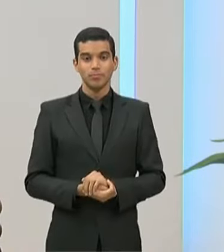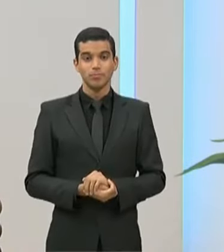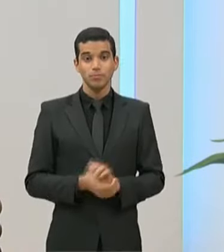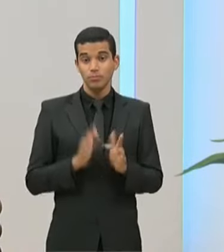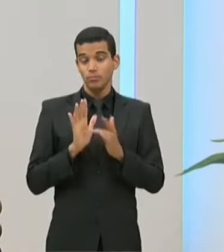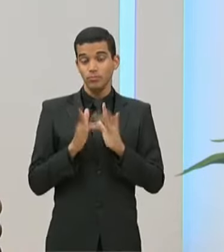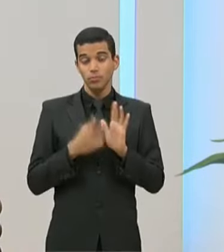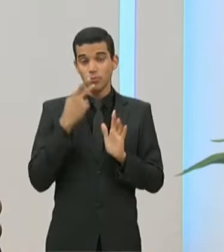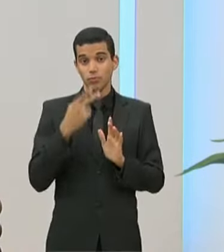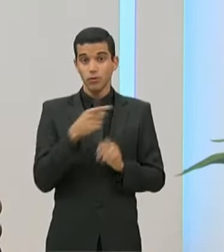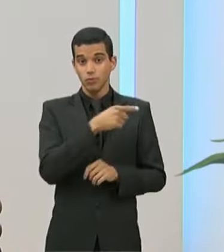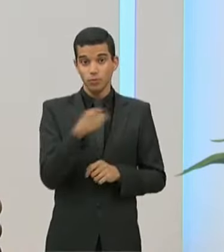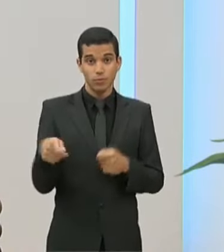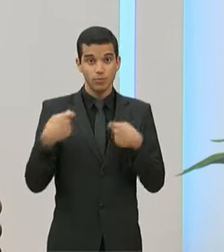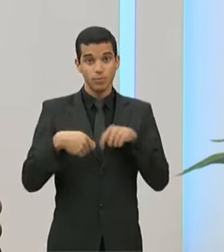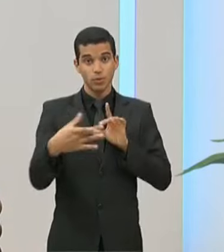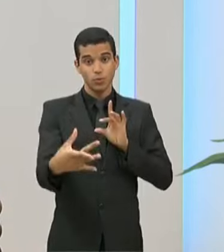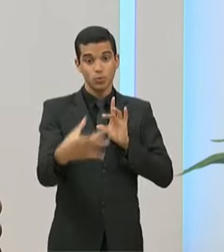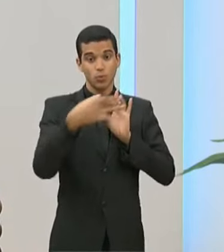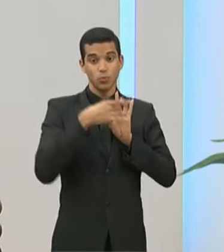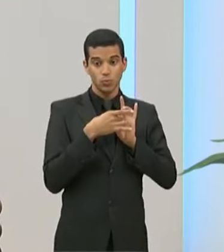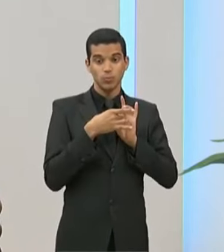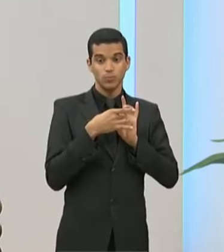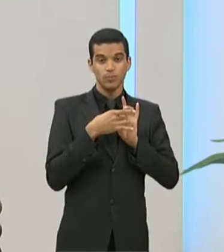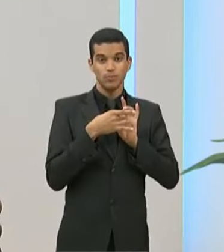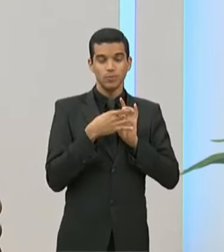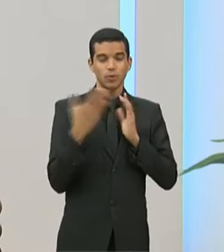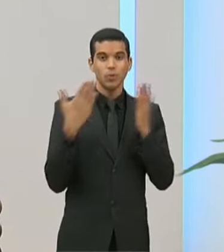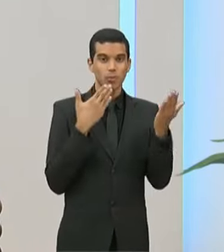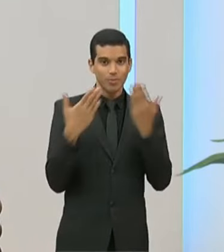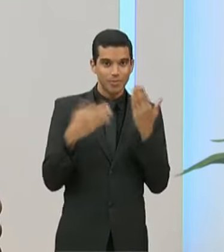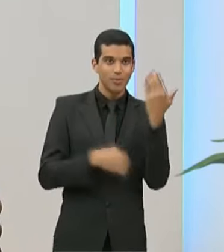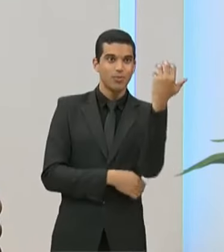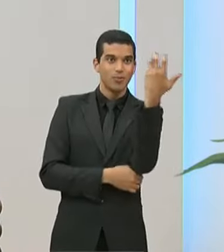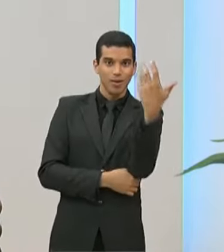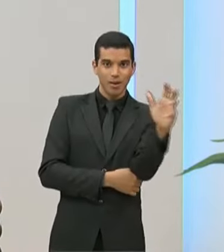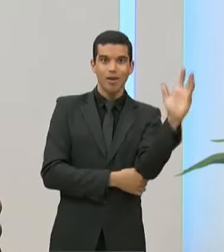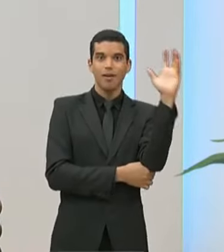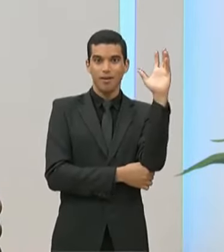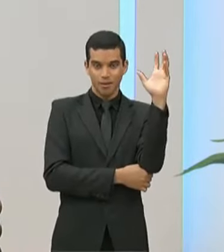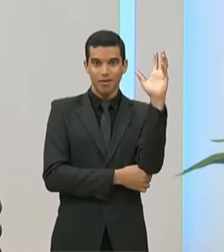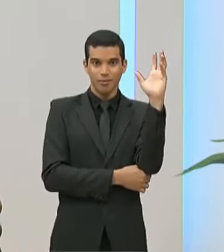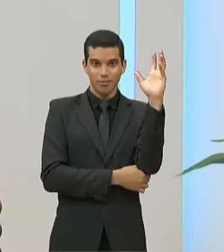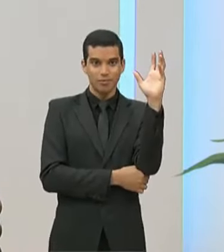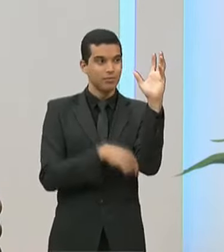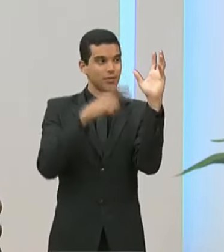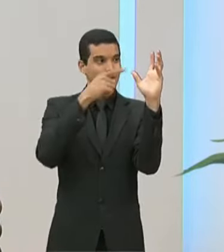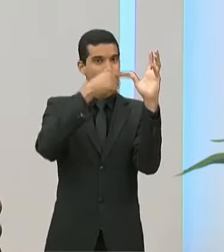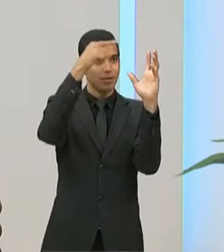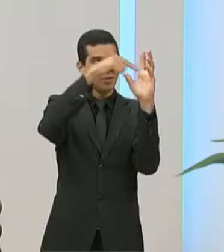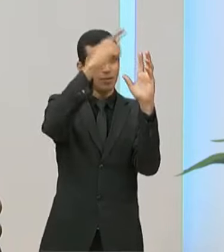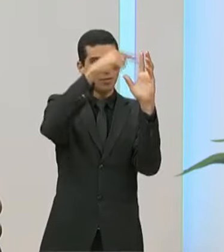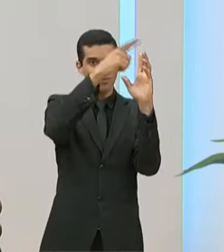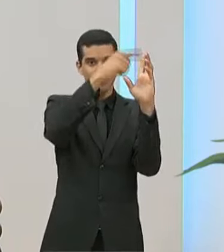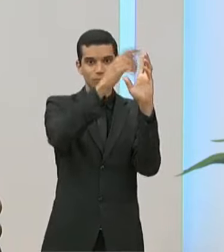comunhão através dessa alegoria, a videira e as